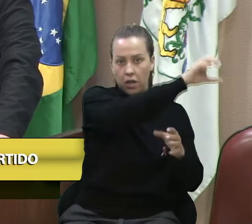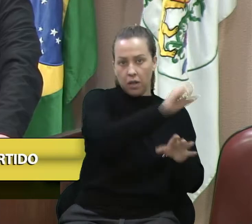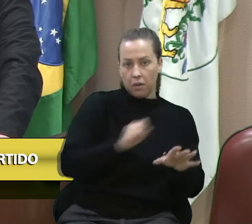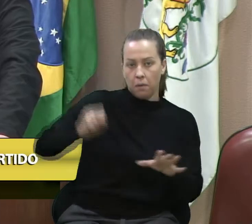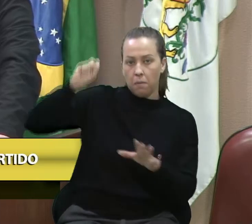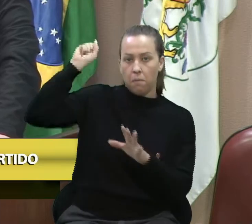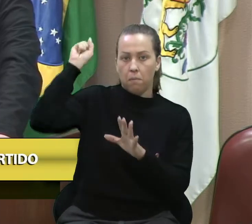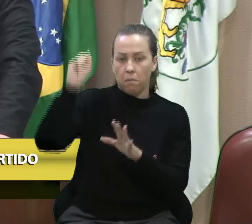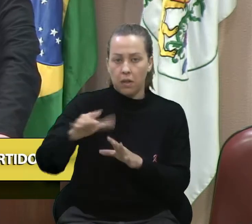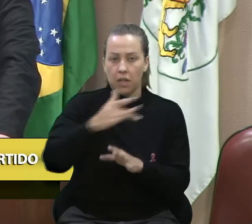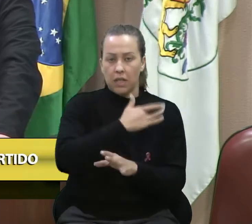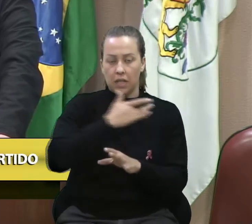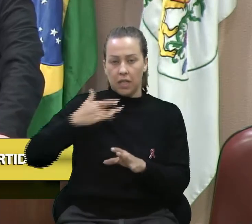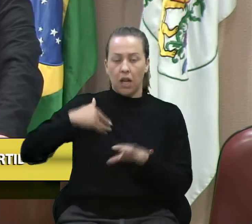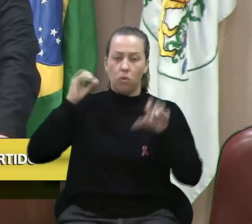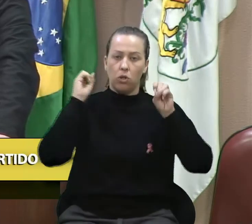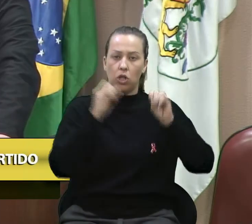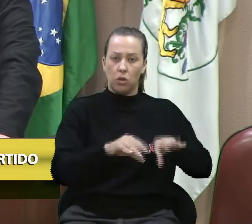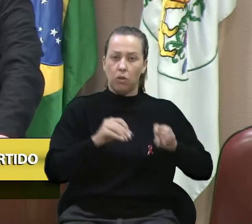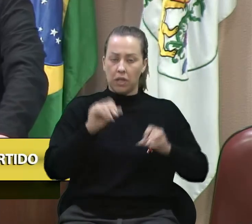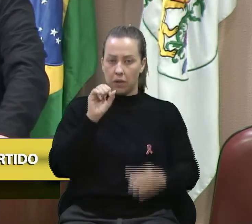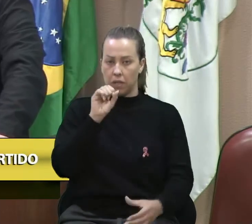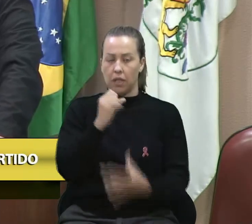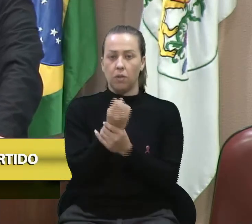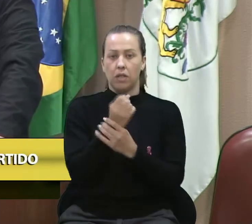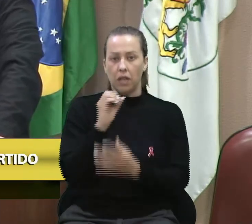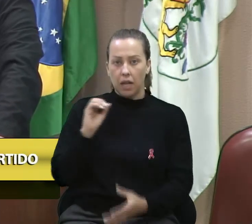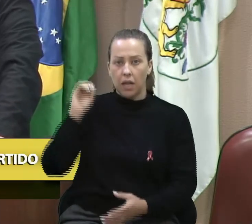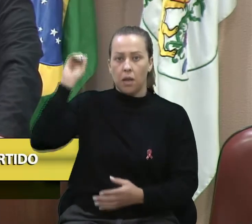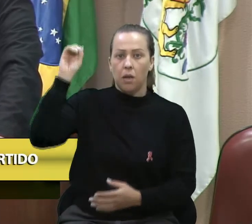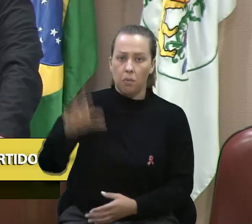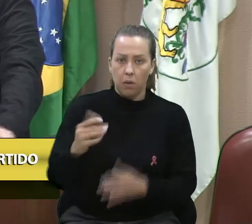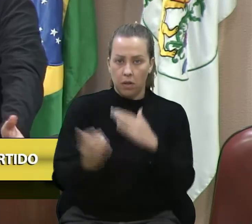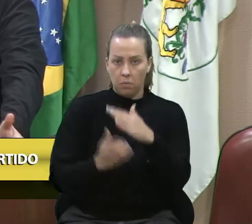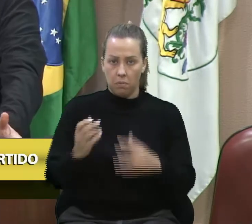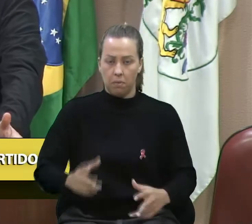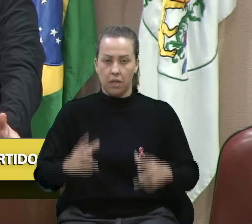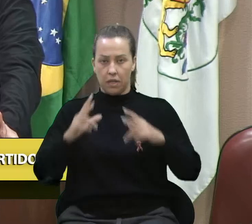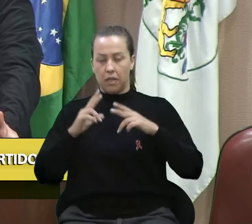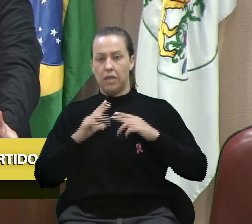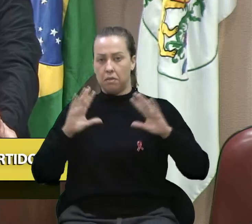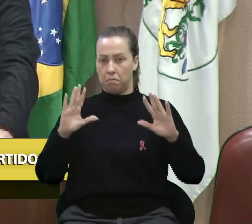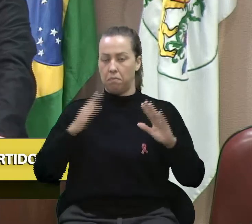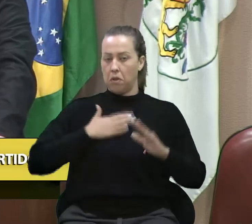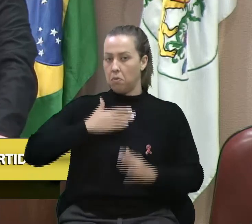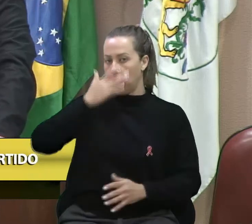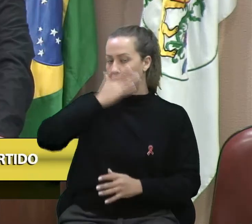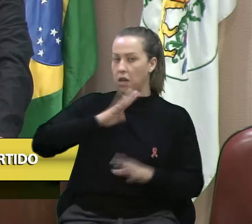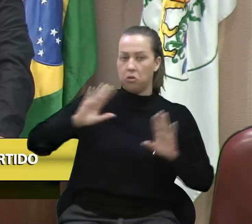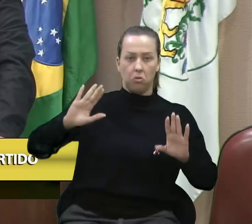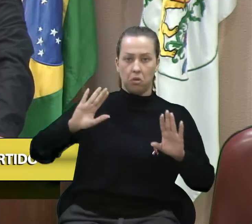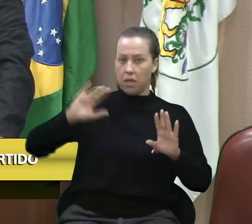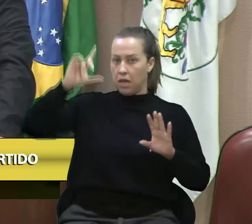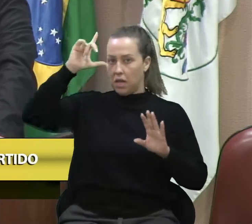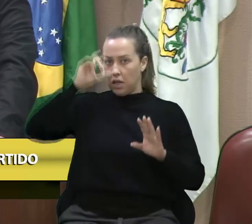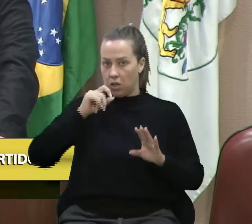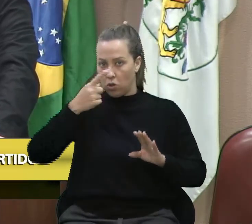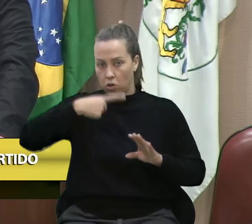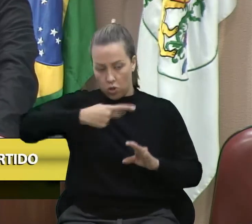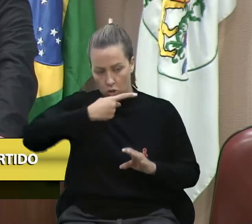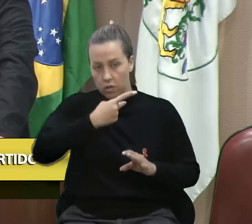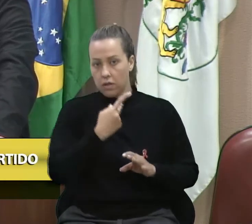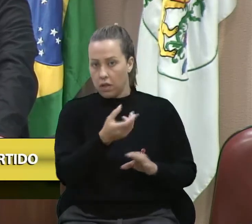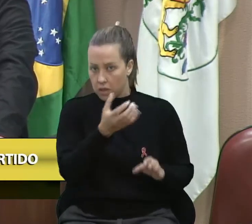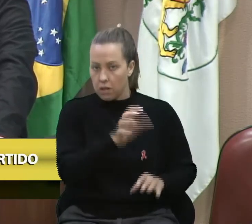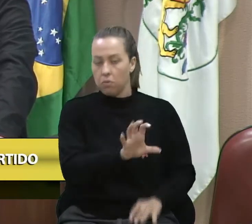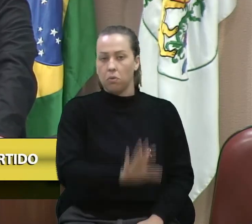de saúde, educação, segurança e coloca numa empresa privada, ao qual eu, e tenho certeza que o vereador Scalco também somos contrários,